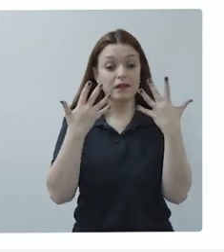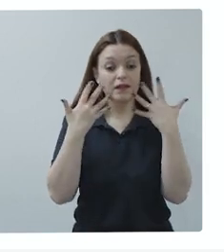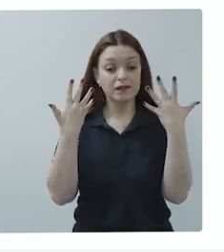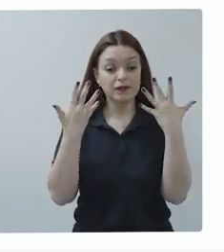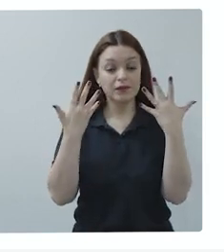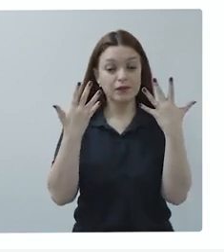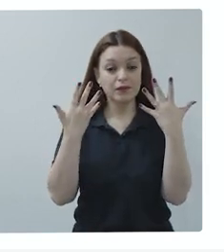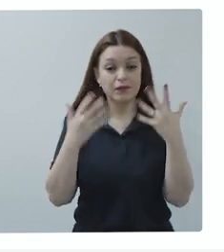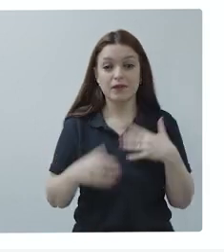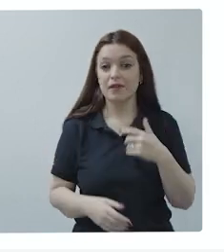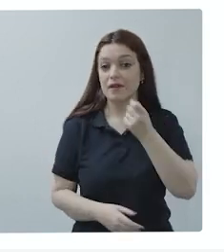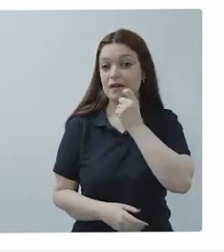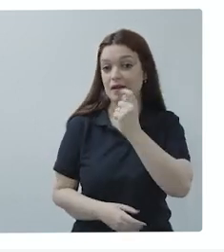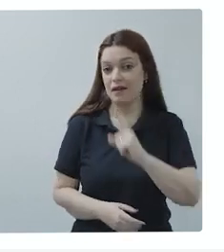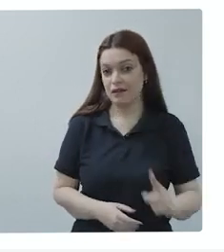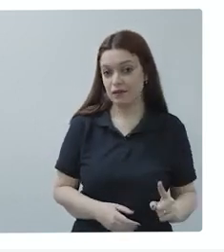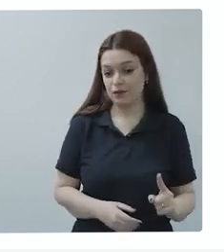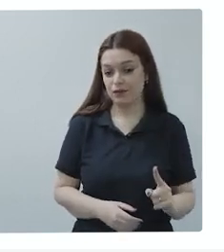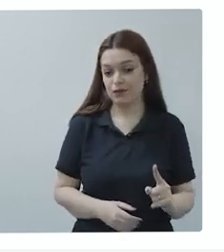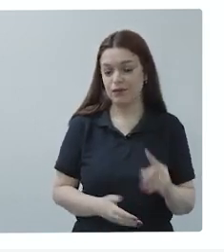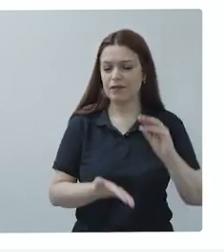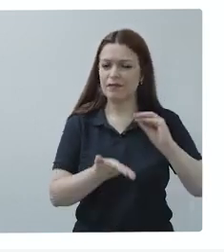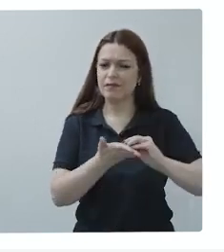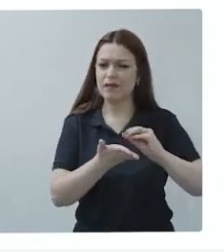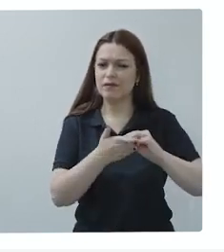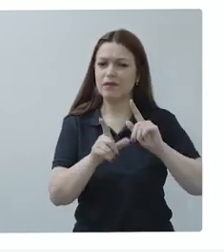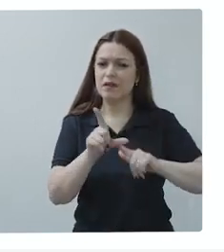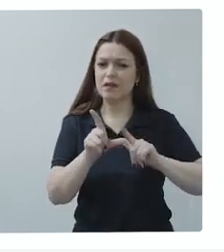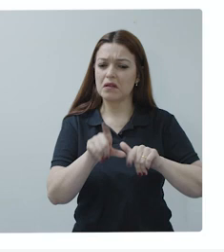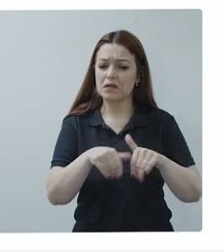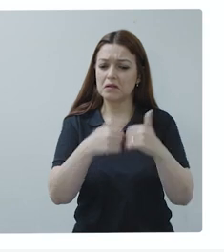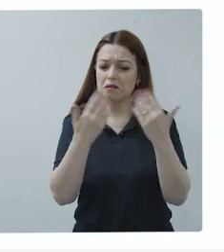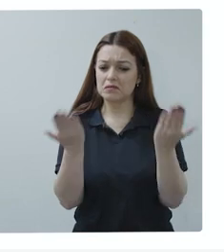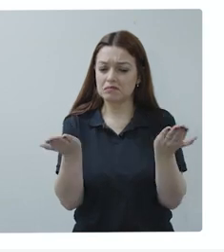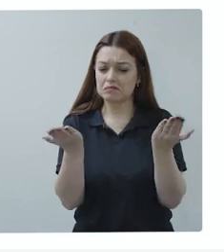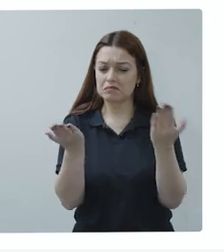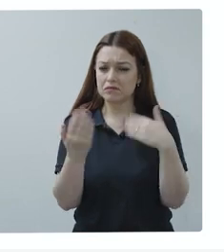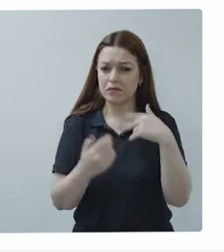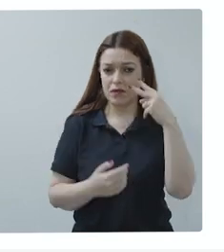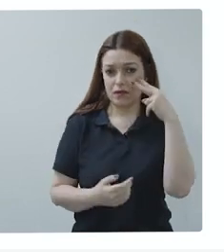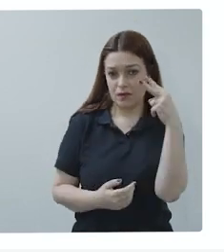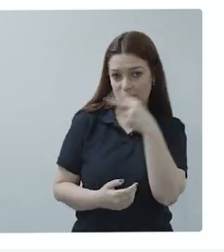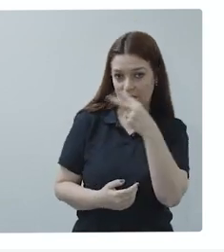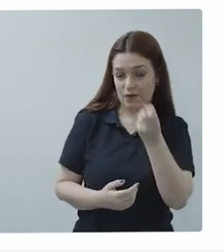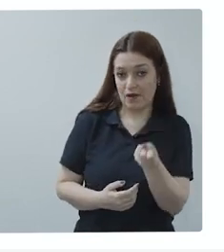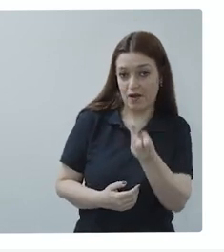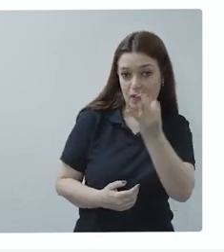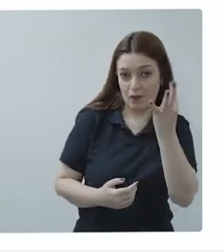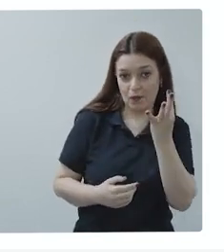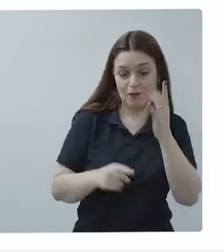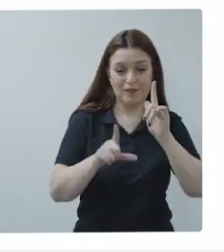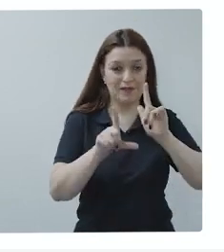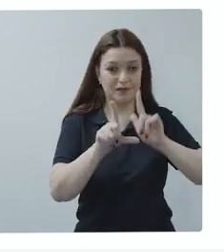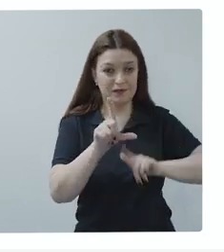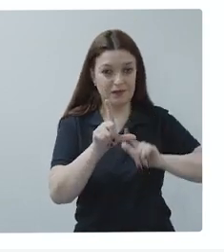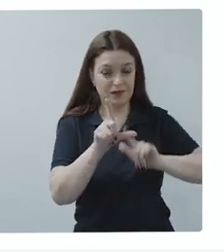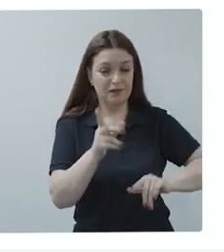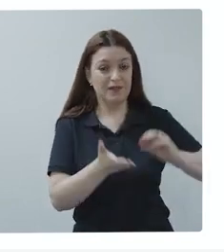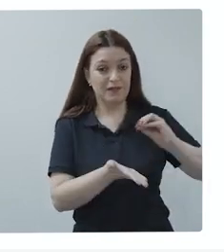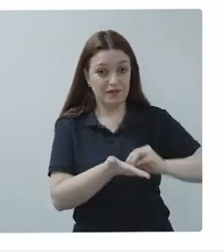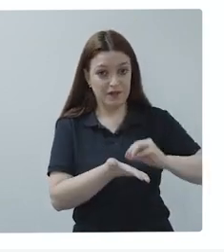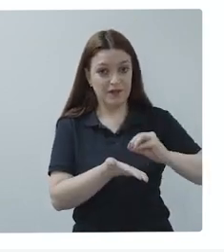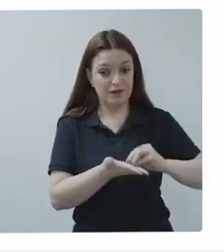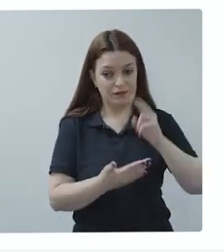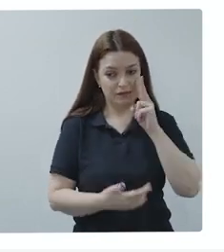a palavra rato. Percebam que faltam algumas letras para completar a